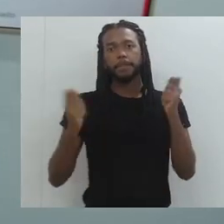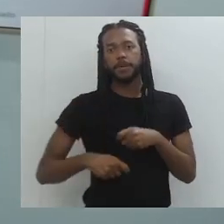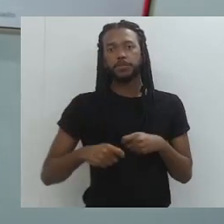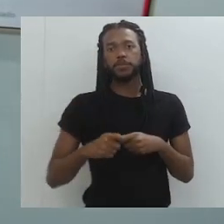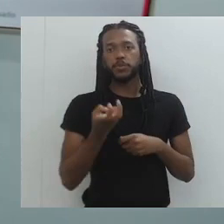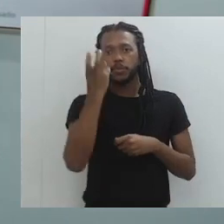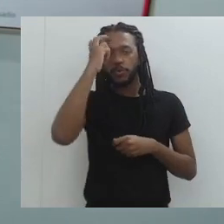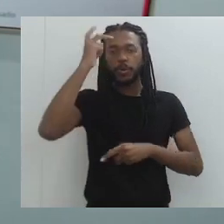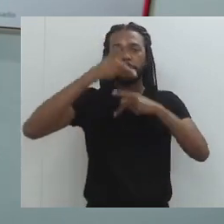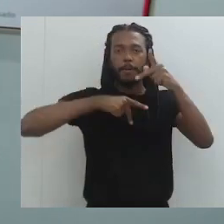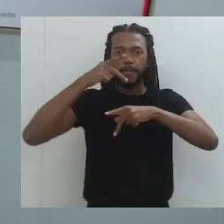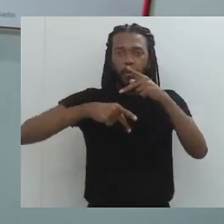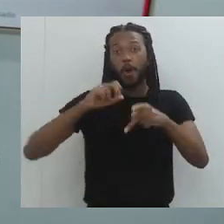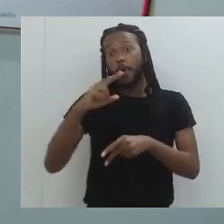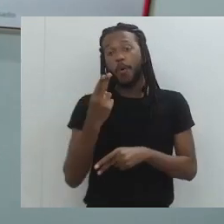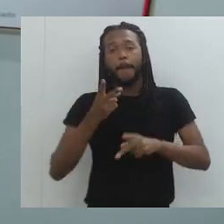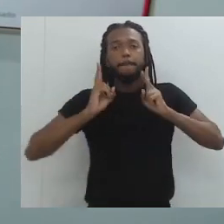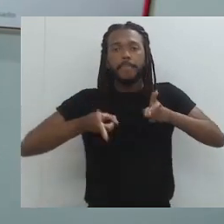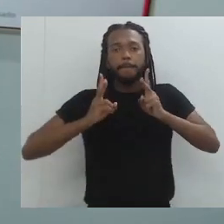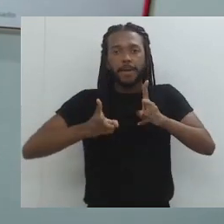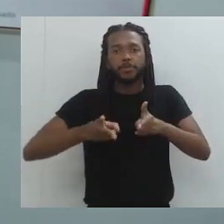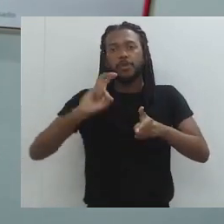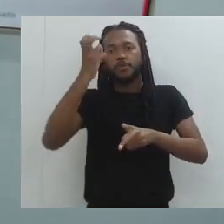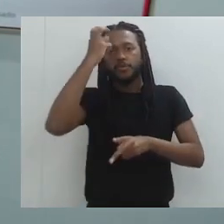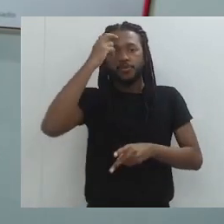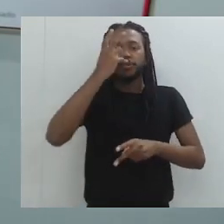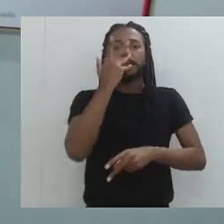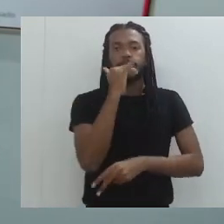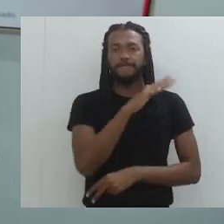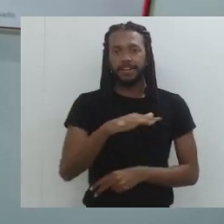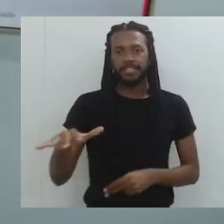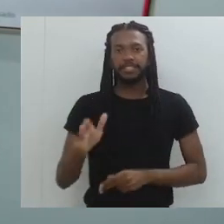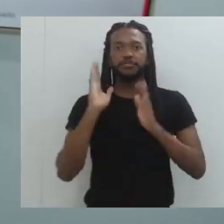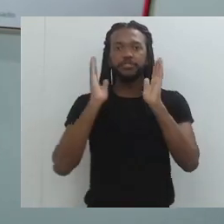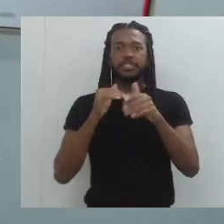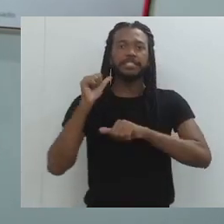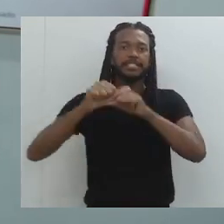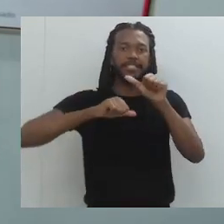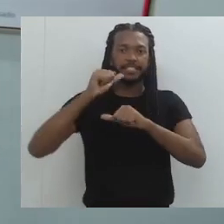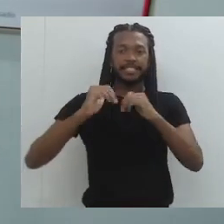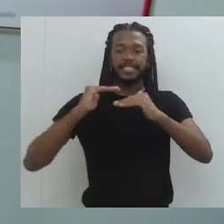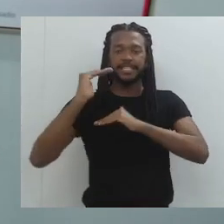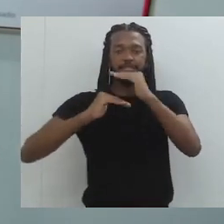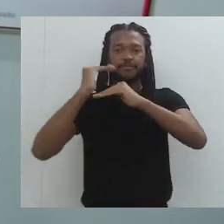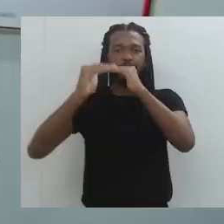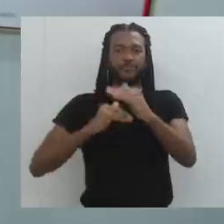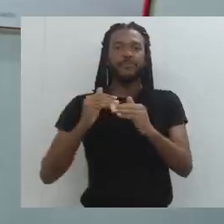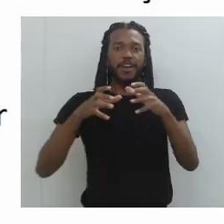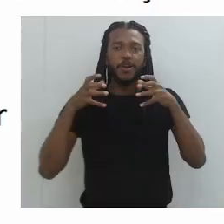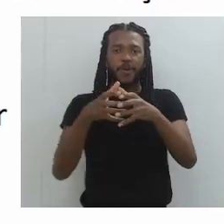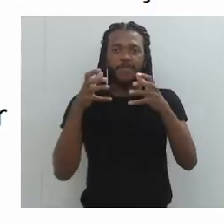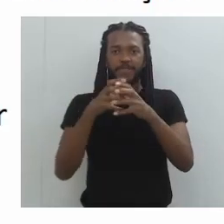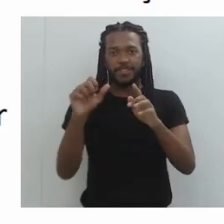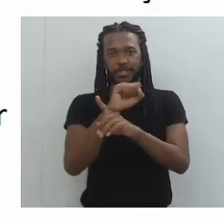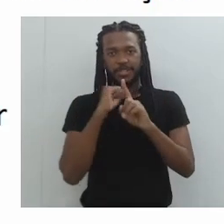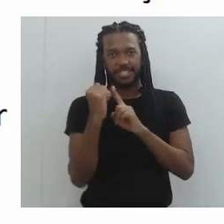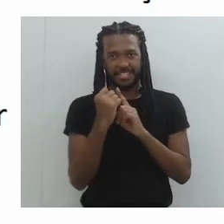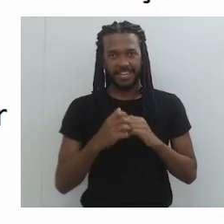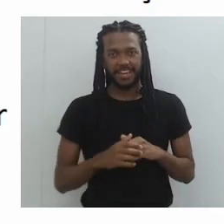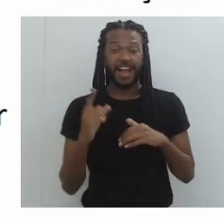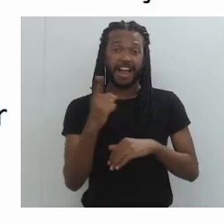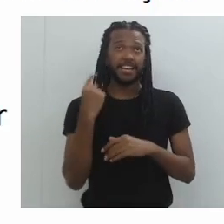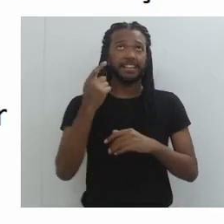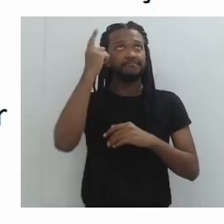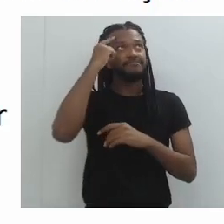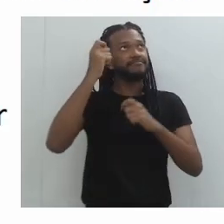de perpetuar essa cultura infantil e desenvolver a convivência social. A gente vai